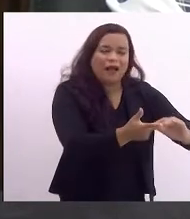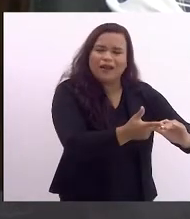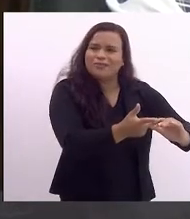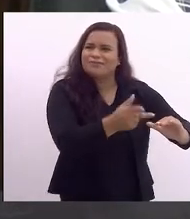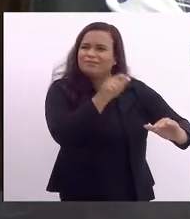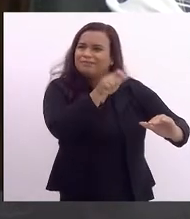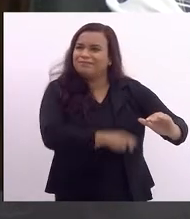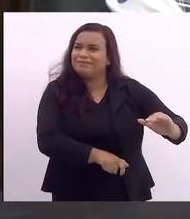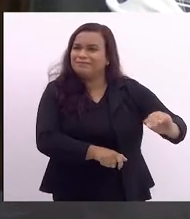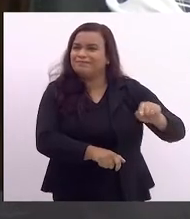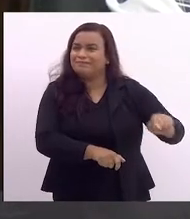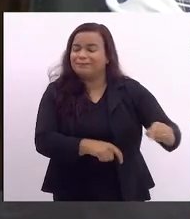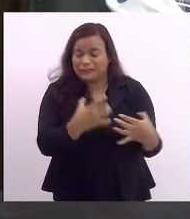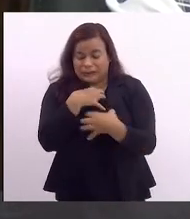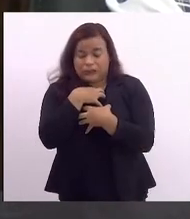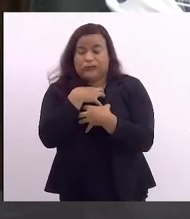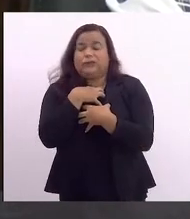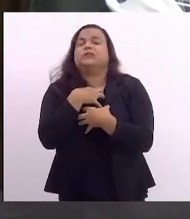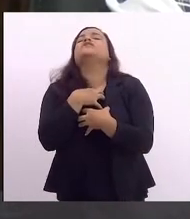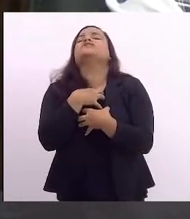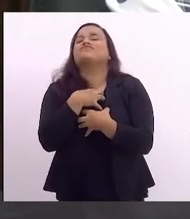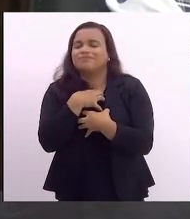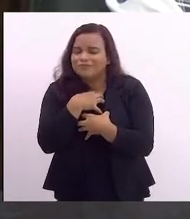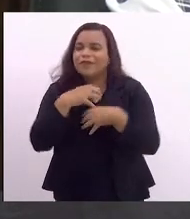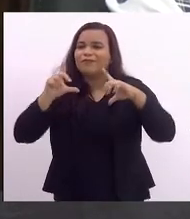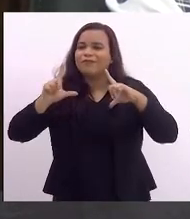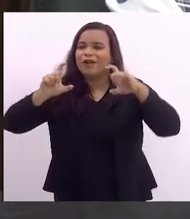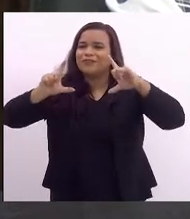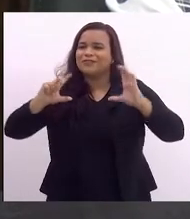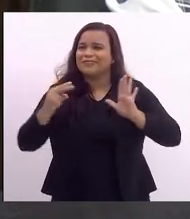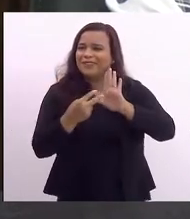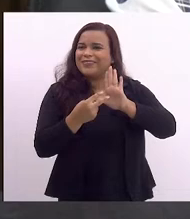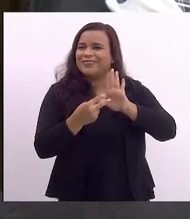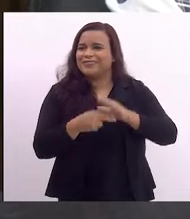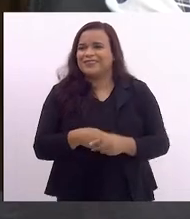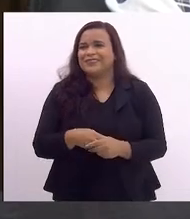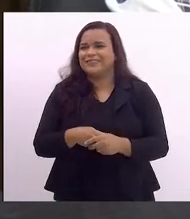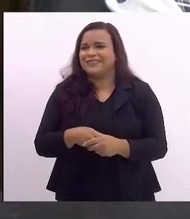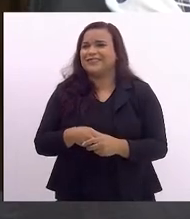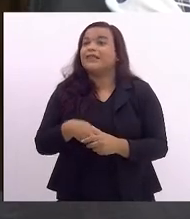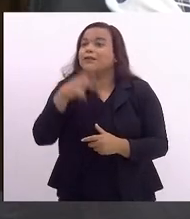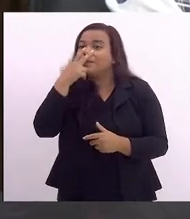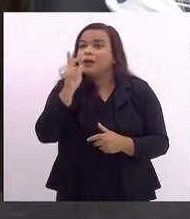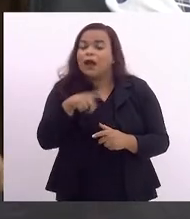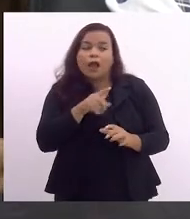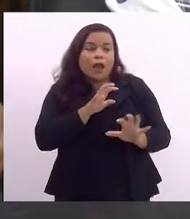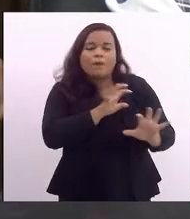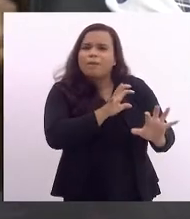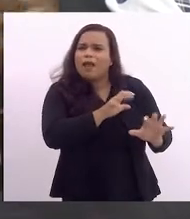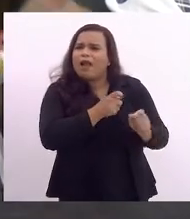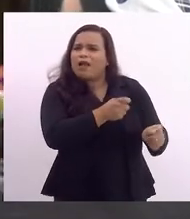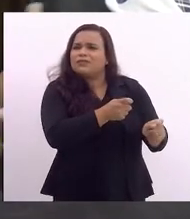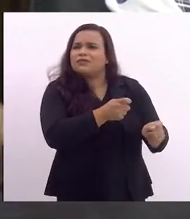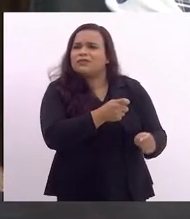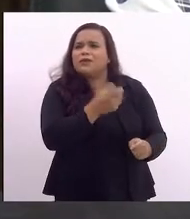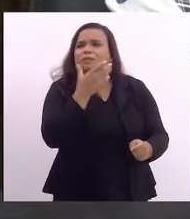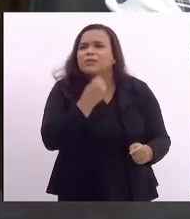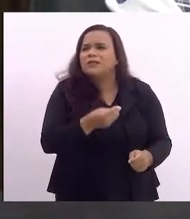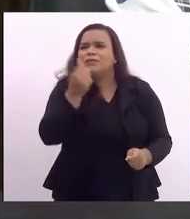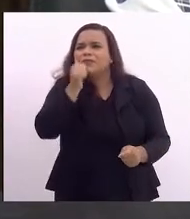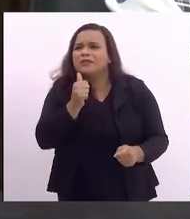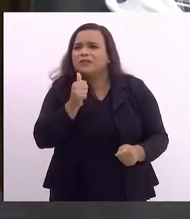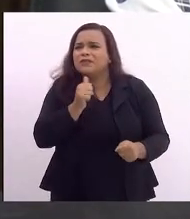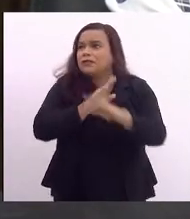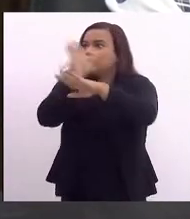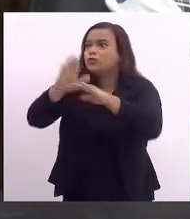de prática, que é o reconhecimento fotográfico, ele é colocado também como ameaça para fazer com que os nossos meninos e meninas não queiram estar na